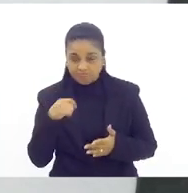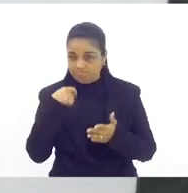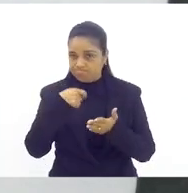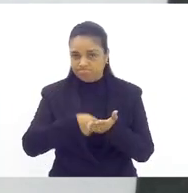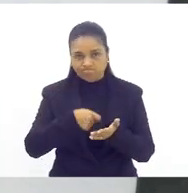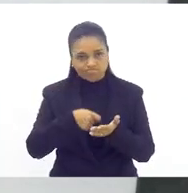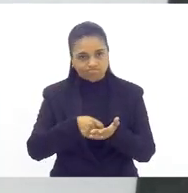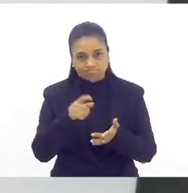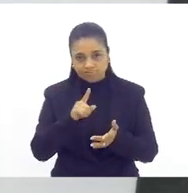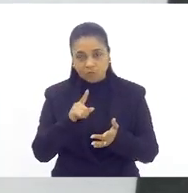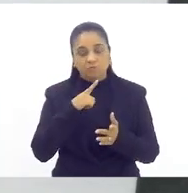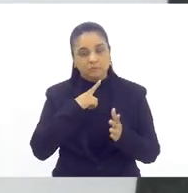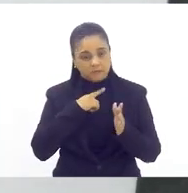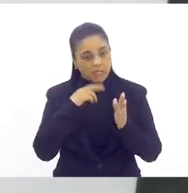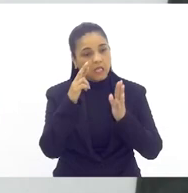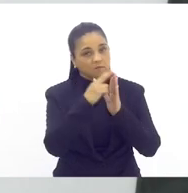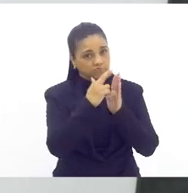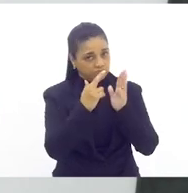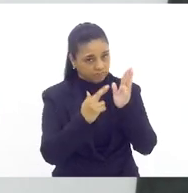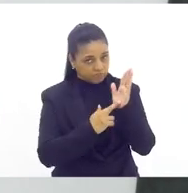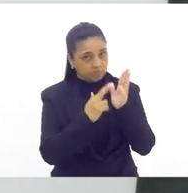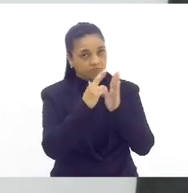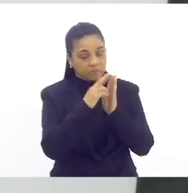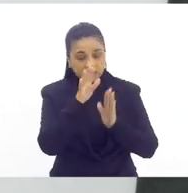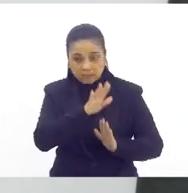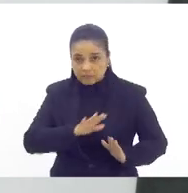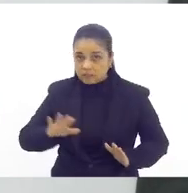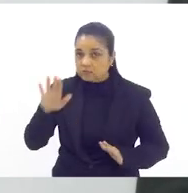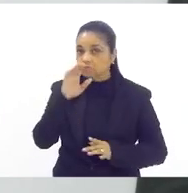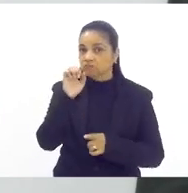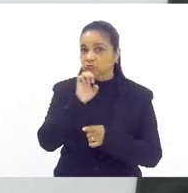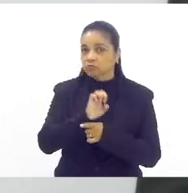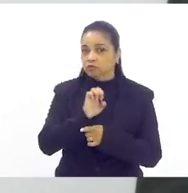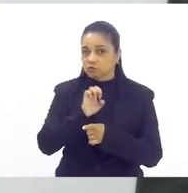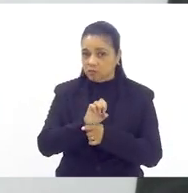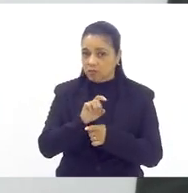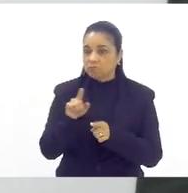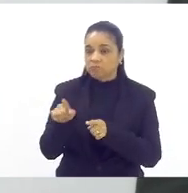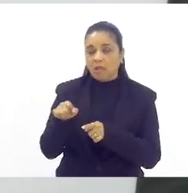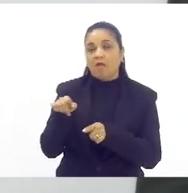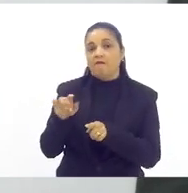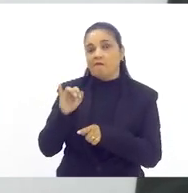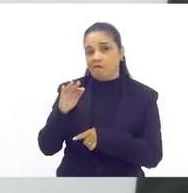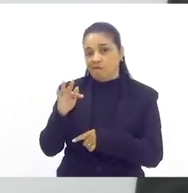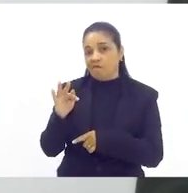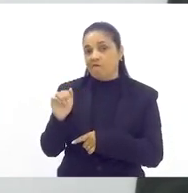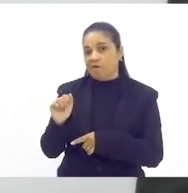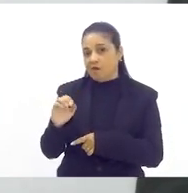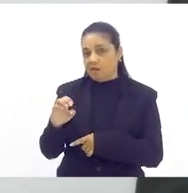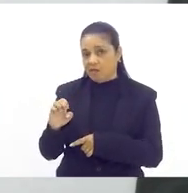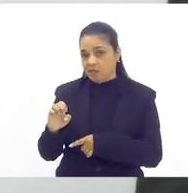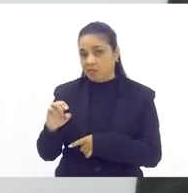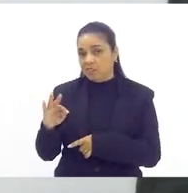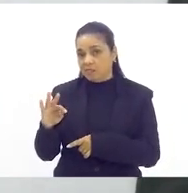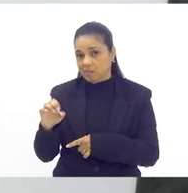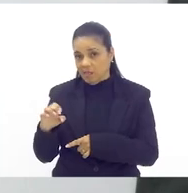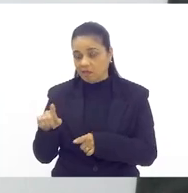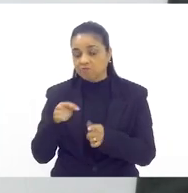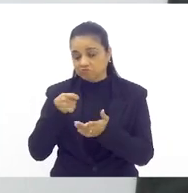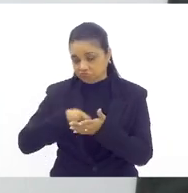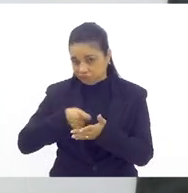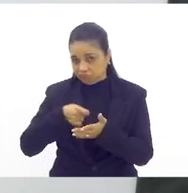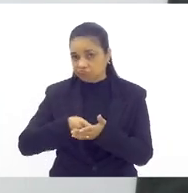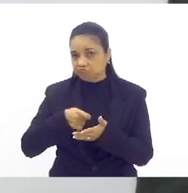a ter um regulamentação também de nível Estadual é que se estende a Faetec e a gente vai cobrar o cumprimento